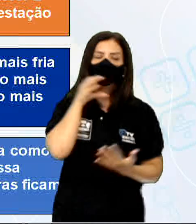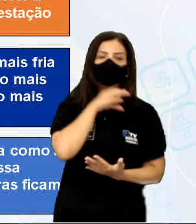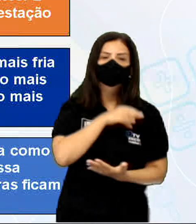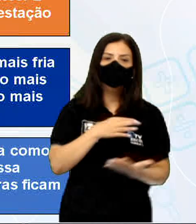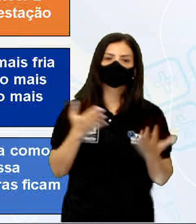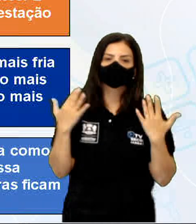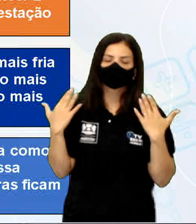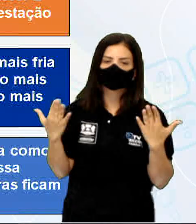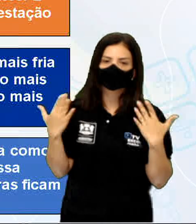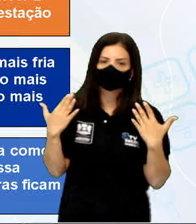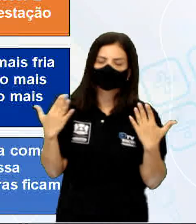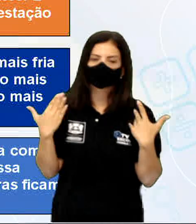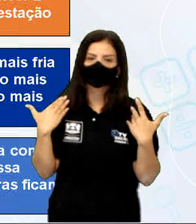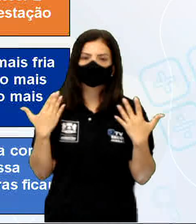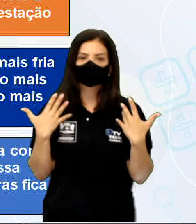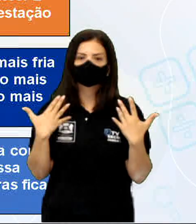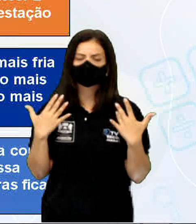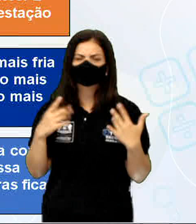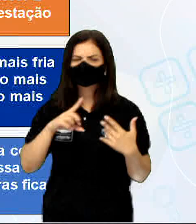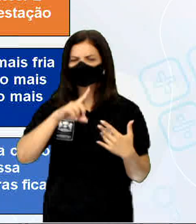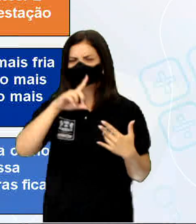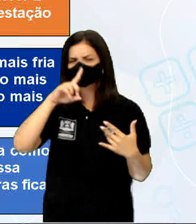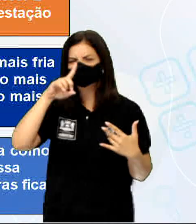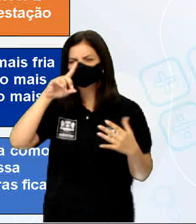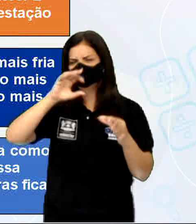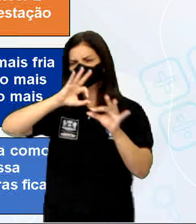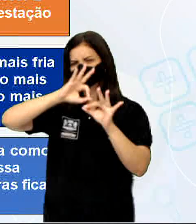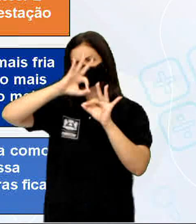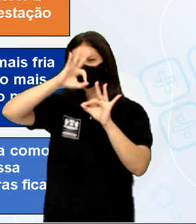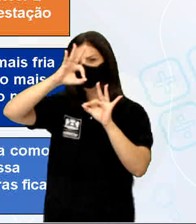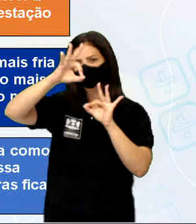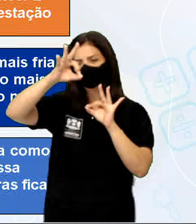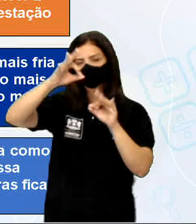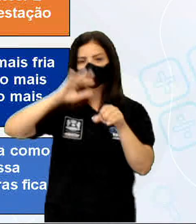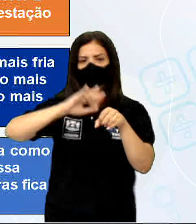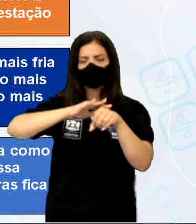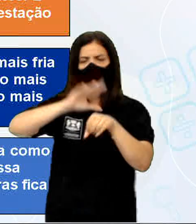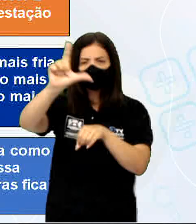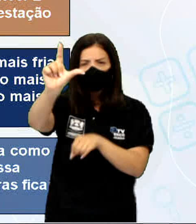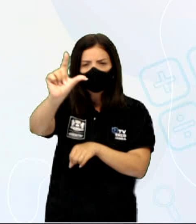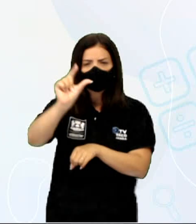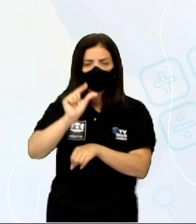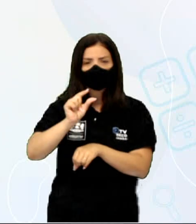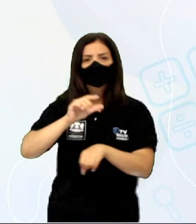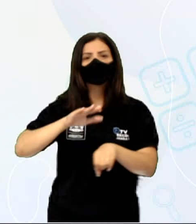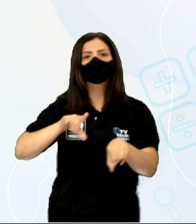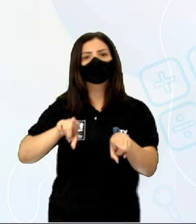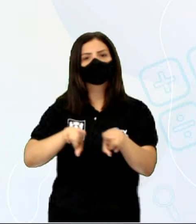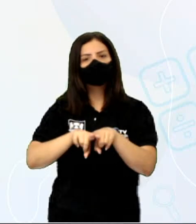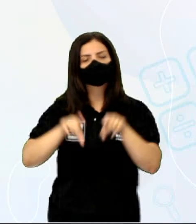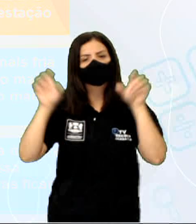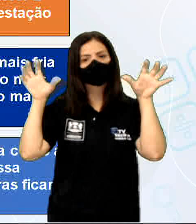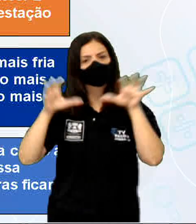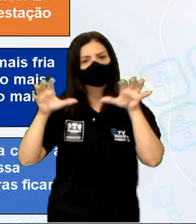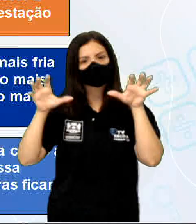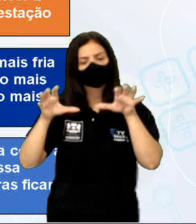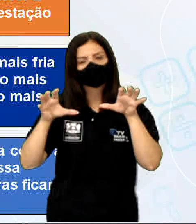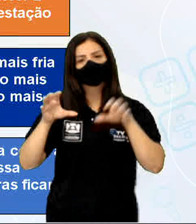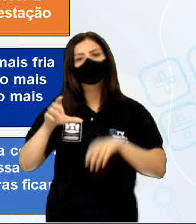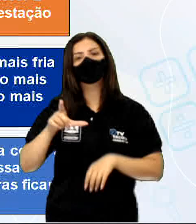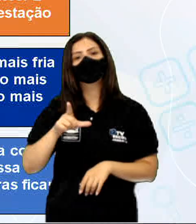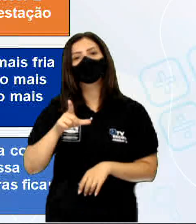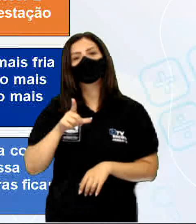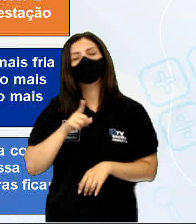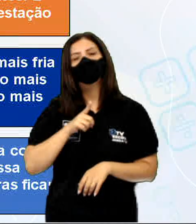e tendo mais dias longos e noites curtas e mais chuvoso. Temos o outono,